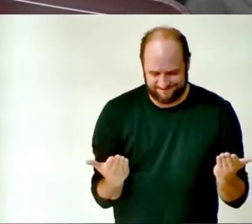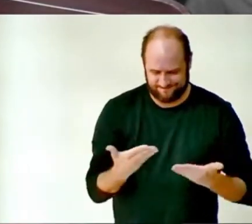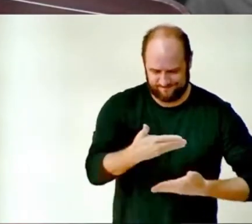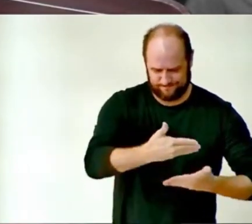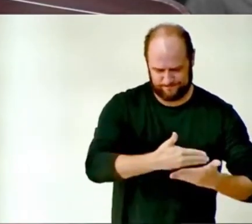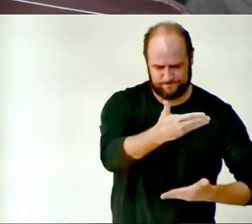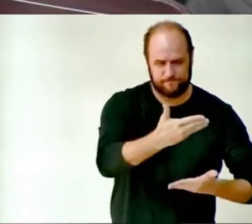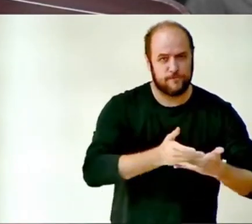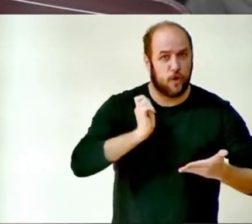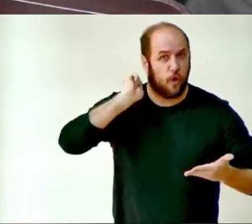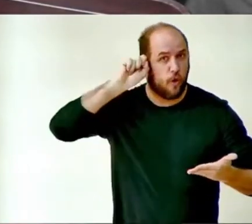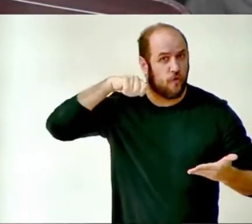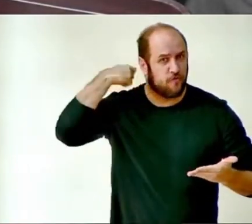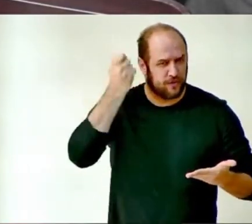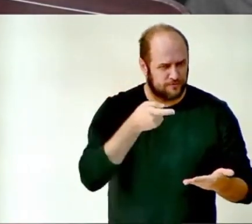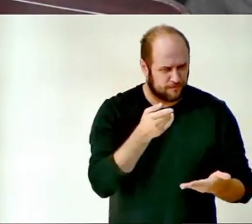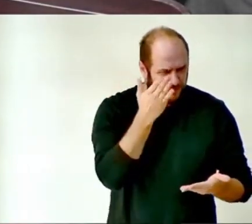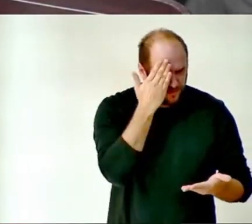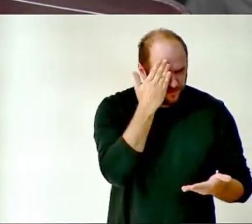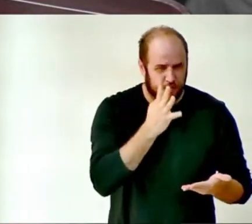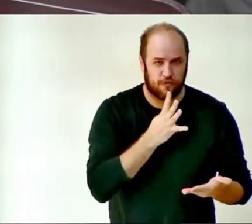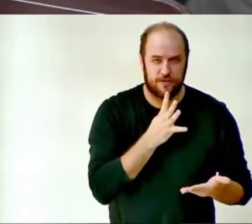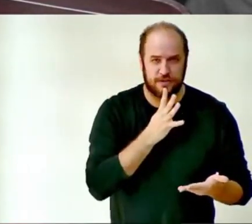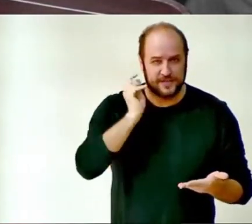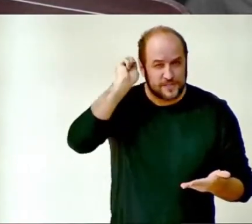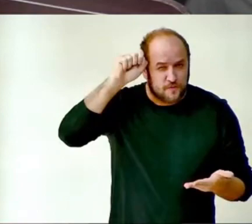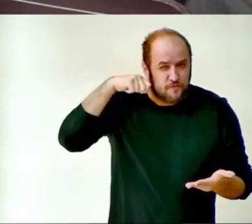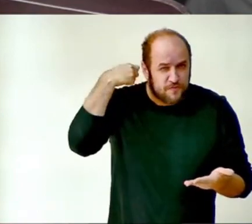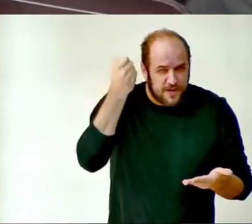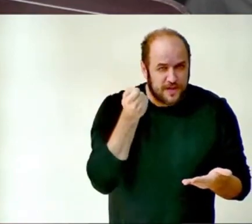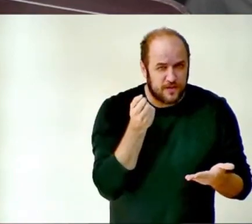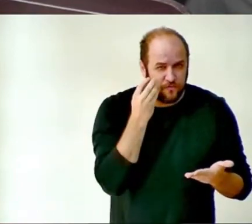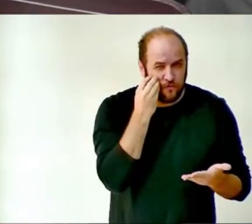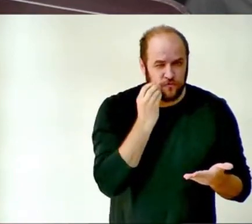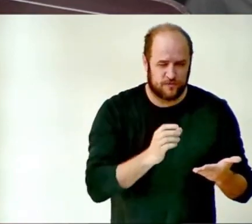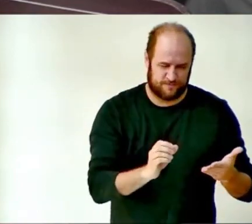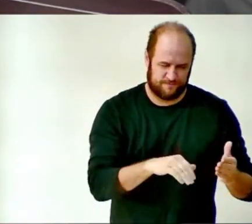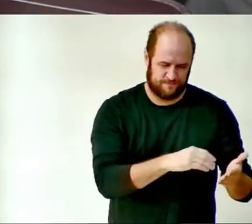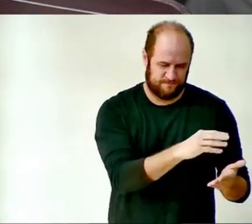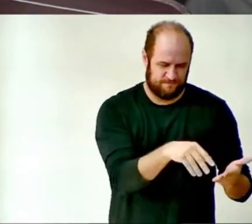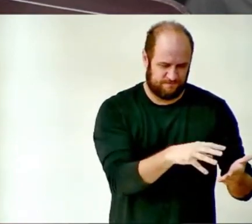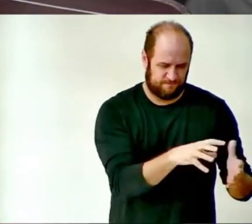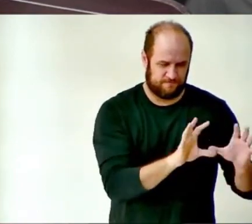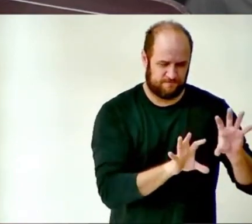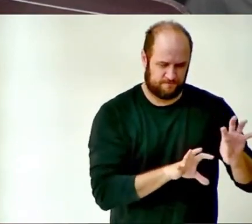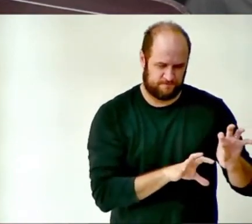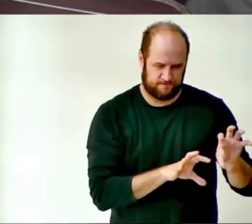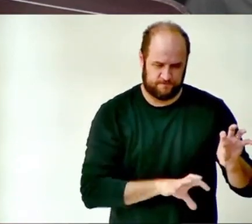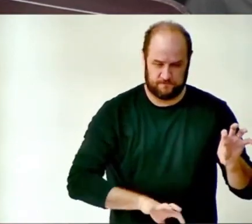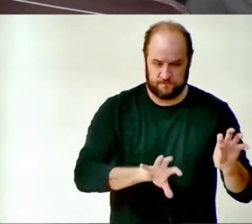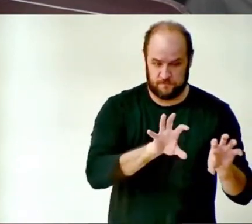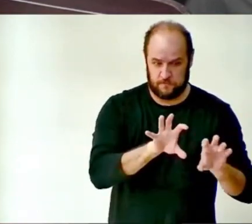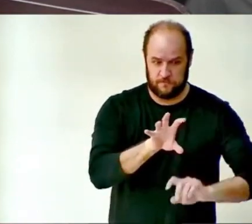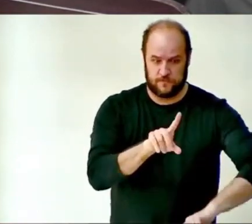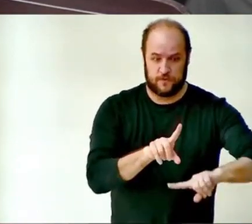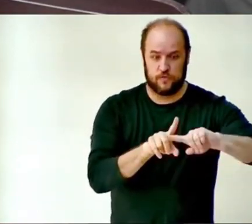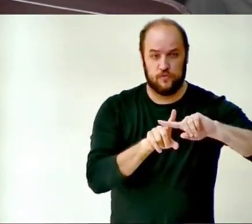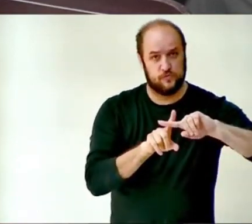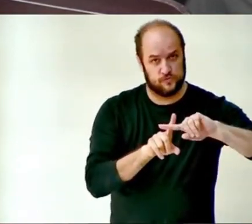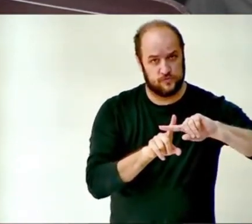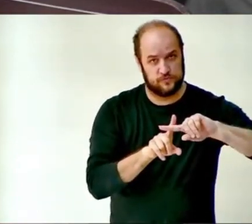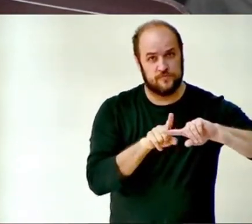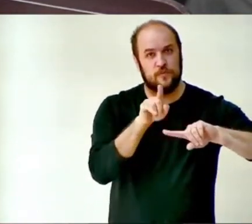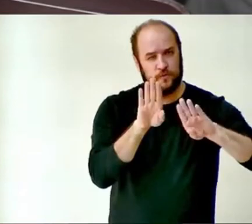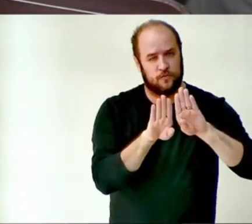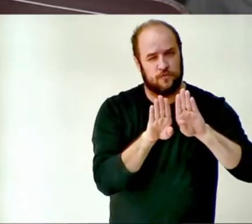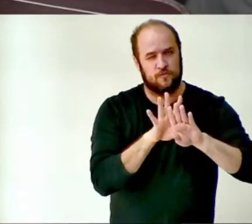uma ovelha. Você sabe como é uma ovelha? Uma ovelhinha. No lado dessa ovelhinha, uma cruz. Vocês também